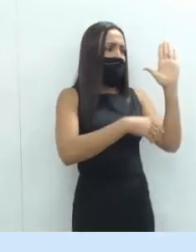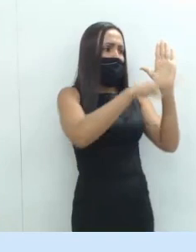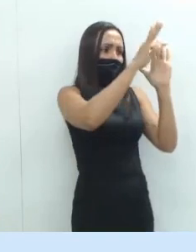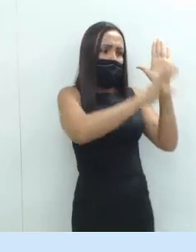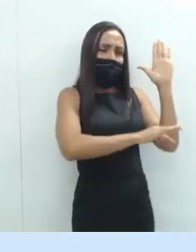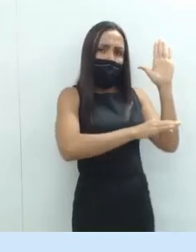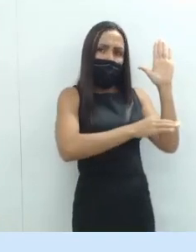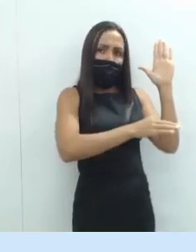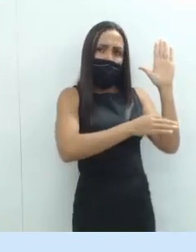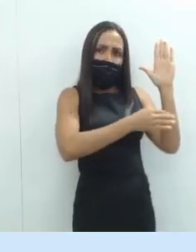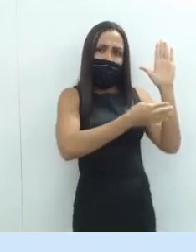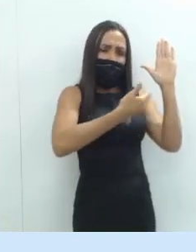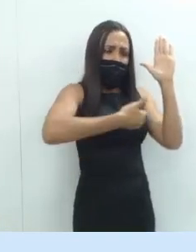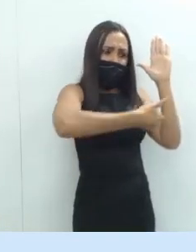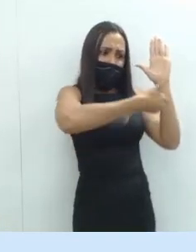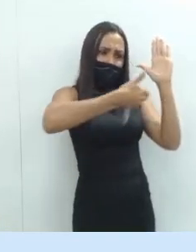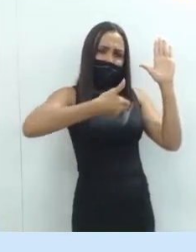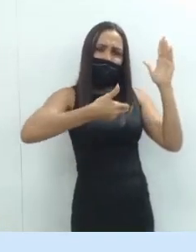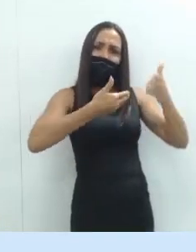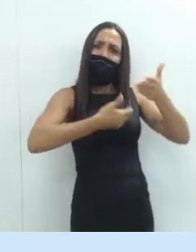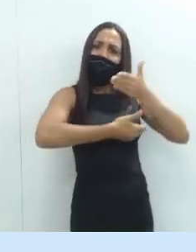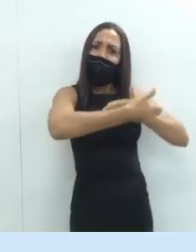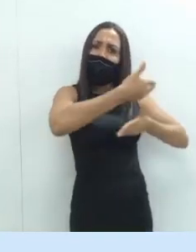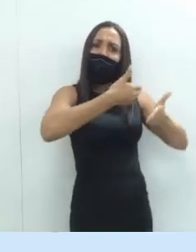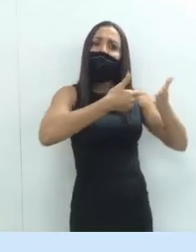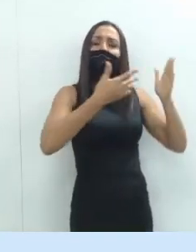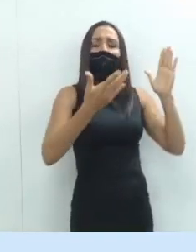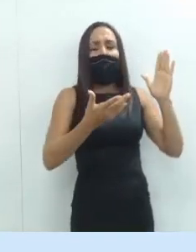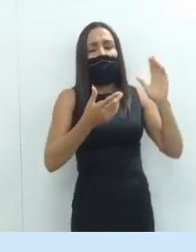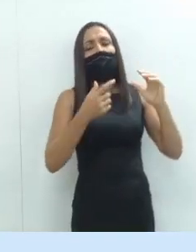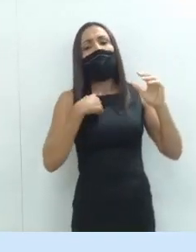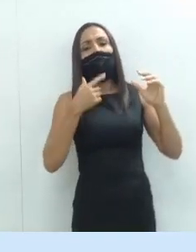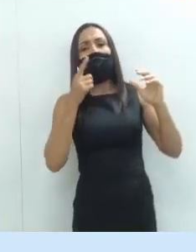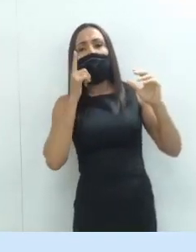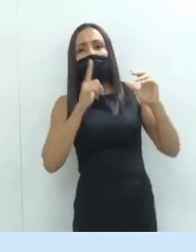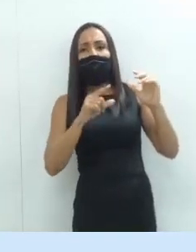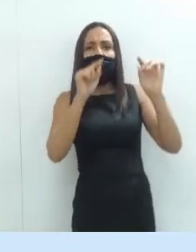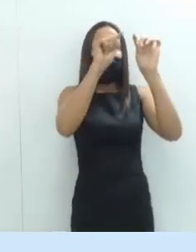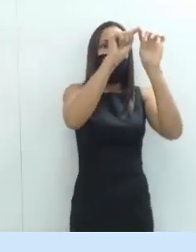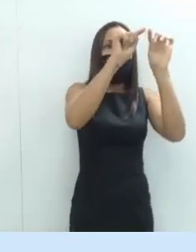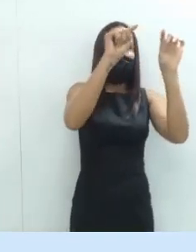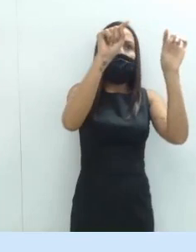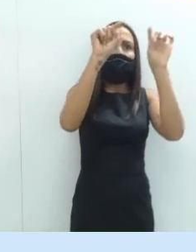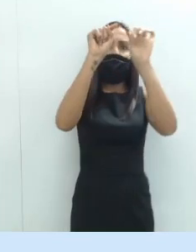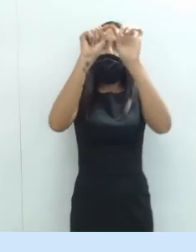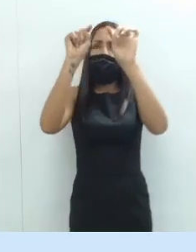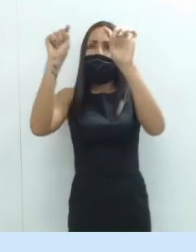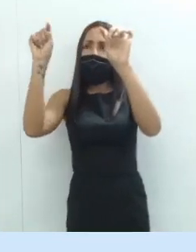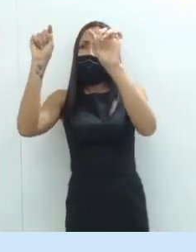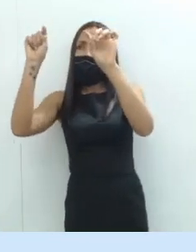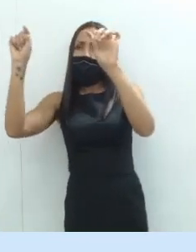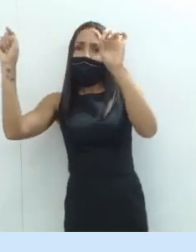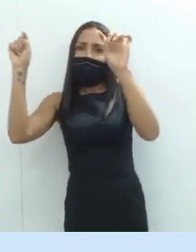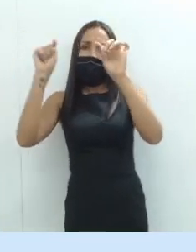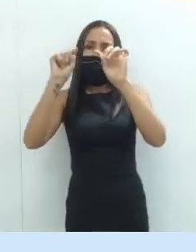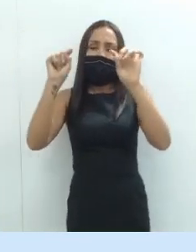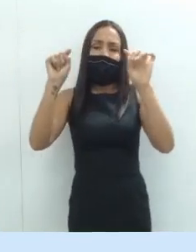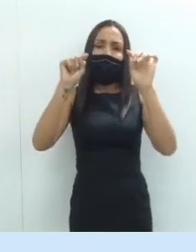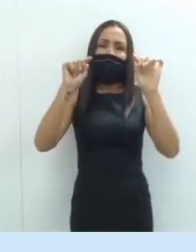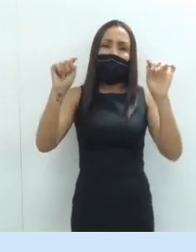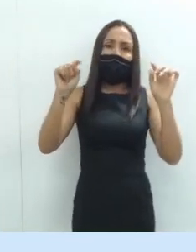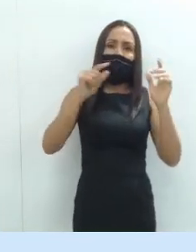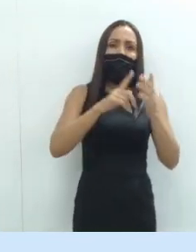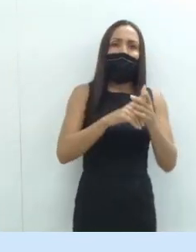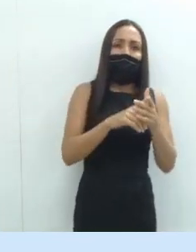um material que você consegue circular, que você consegue sublinhar, que você consegue usar um marca-texto,